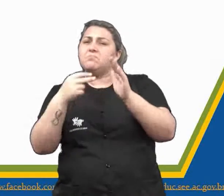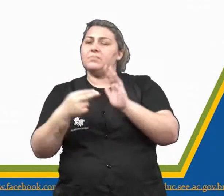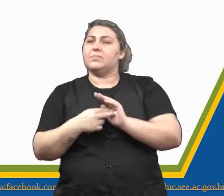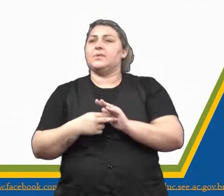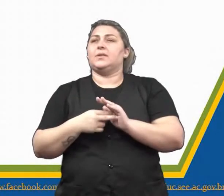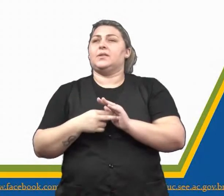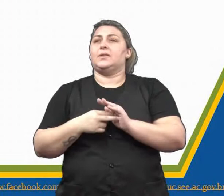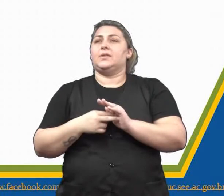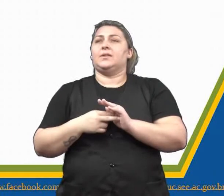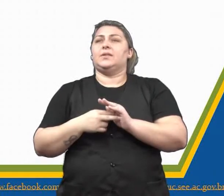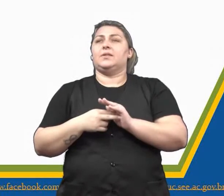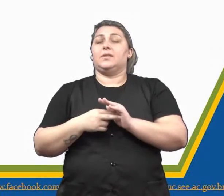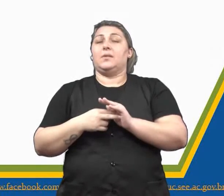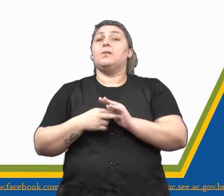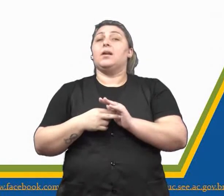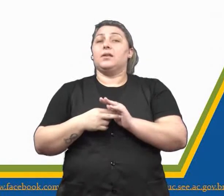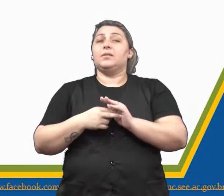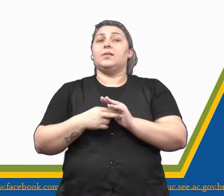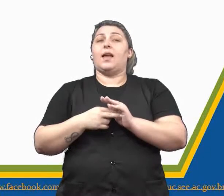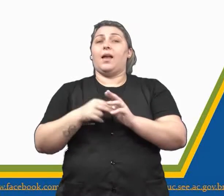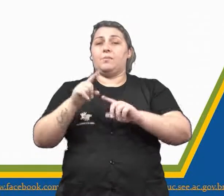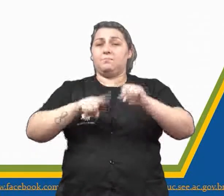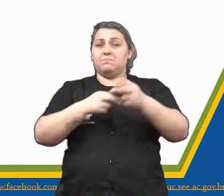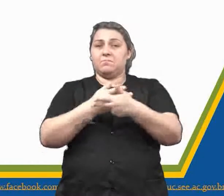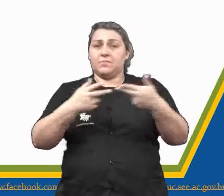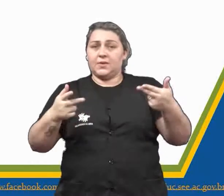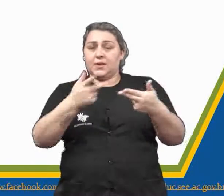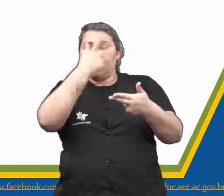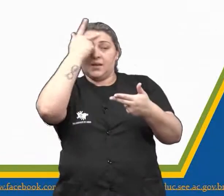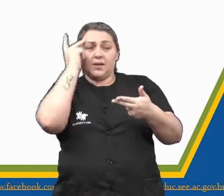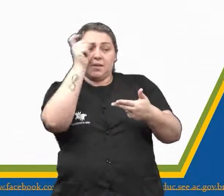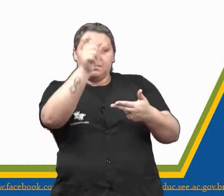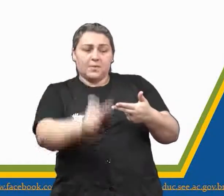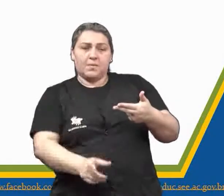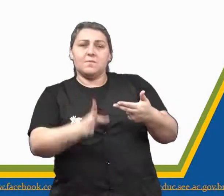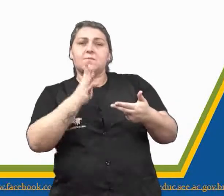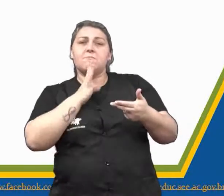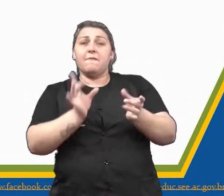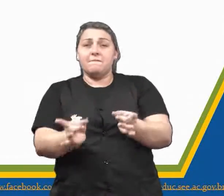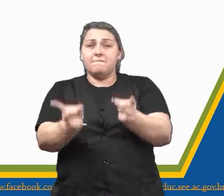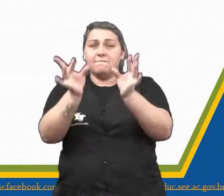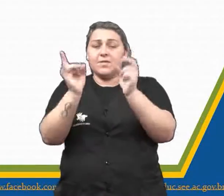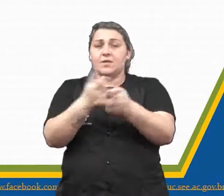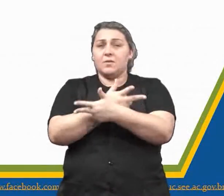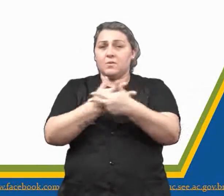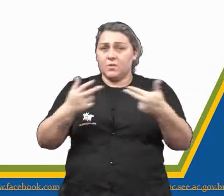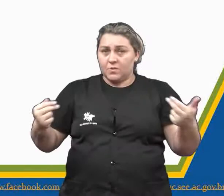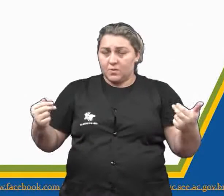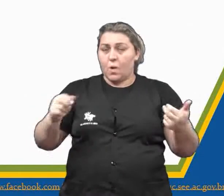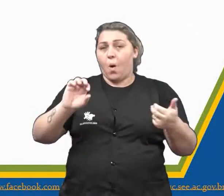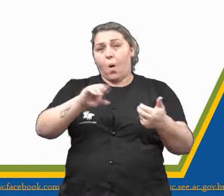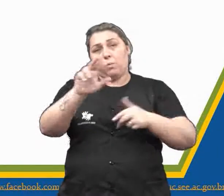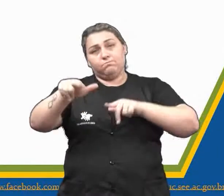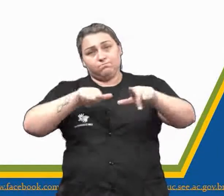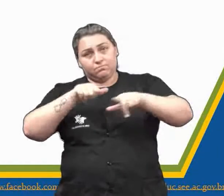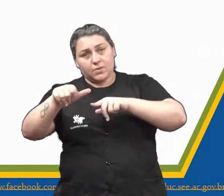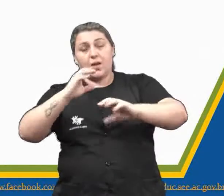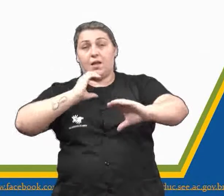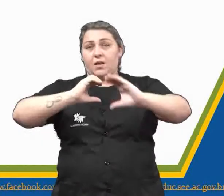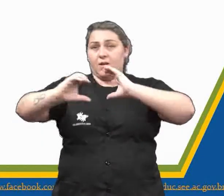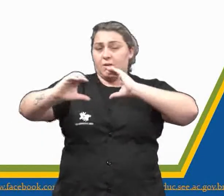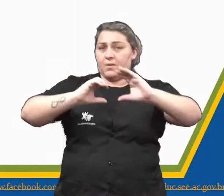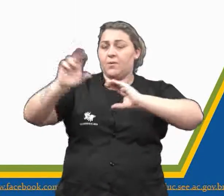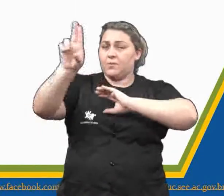publicidade significa tornar algo público. Tem como finalidade vender um produto ou um serviço. É a